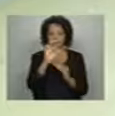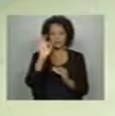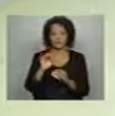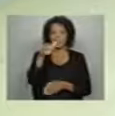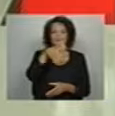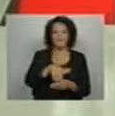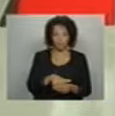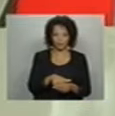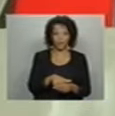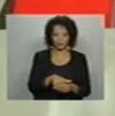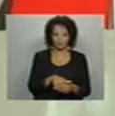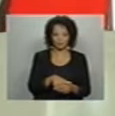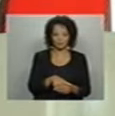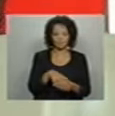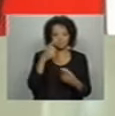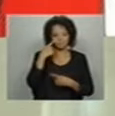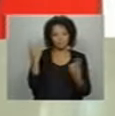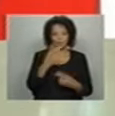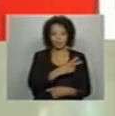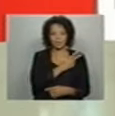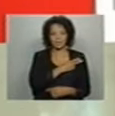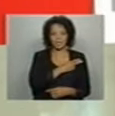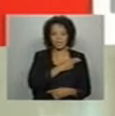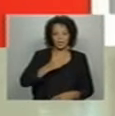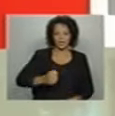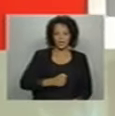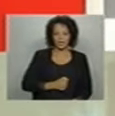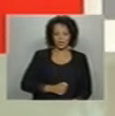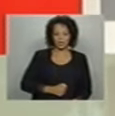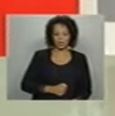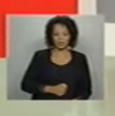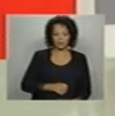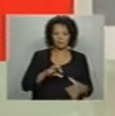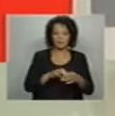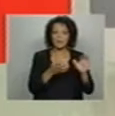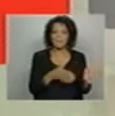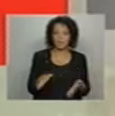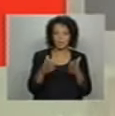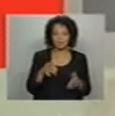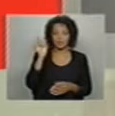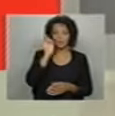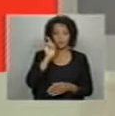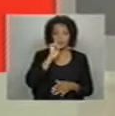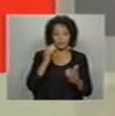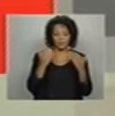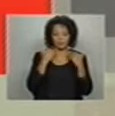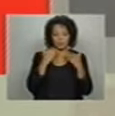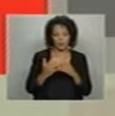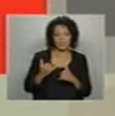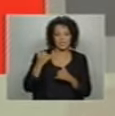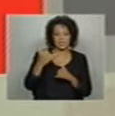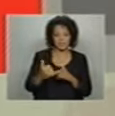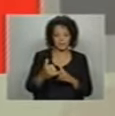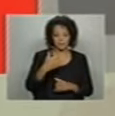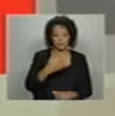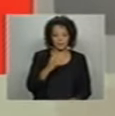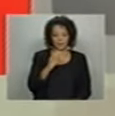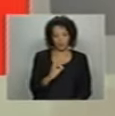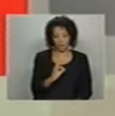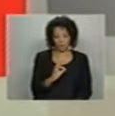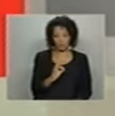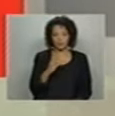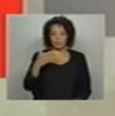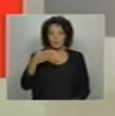34% a 39% dos votos na projeção da Universidade Católica. Em termos de mandatos, muito importante vermos este dado seguinte, entre